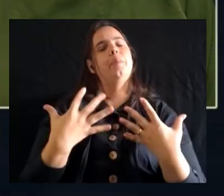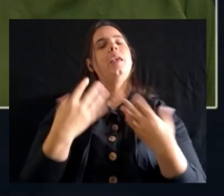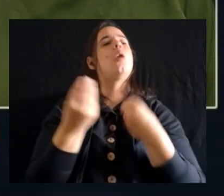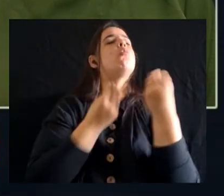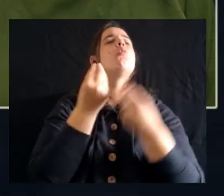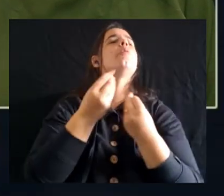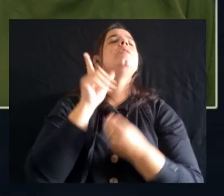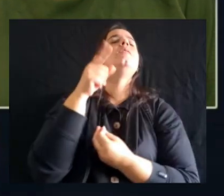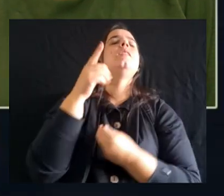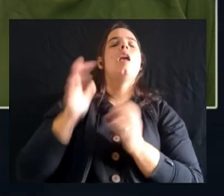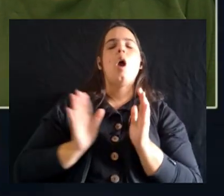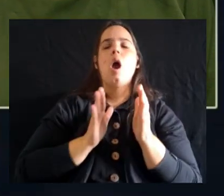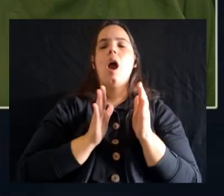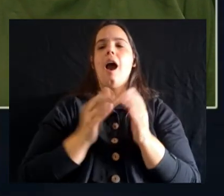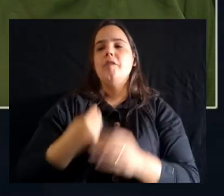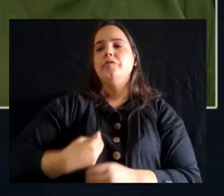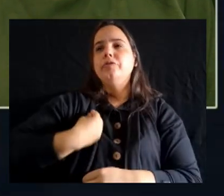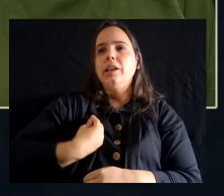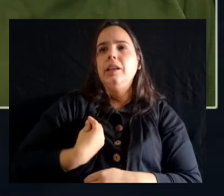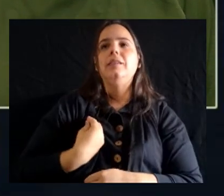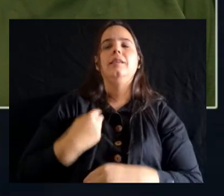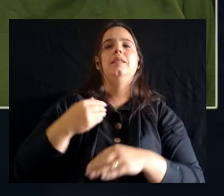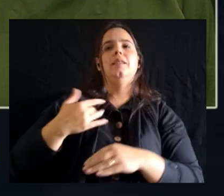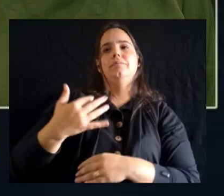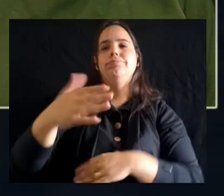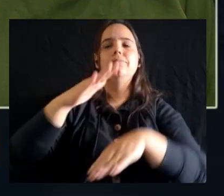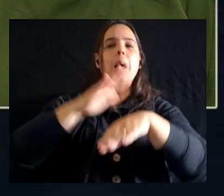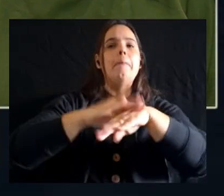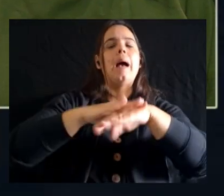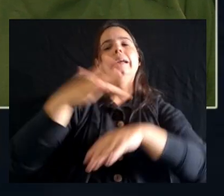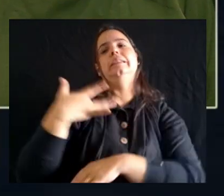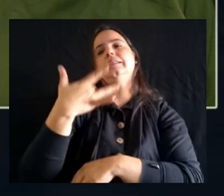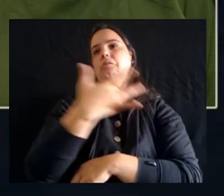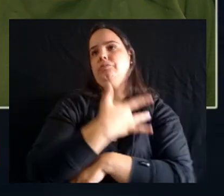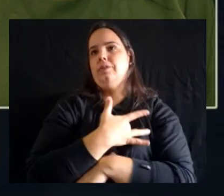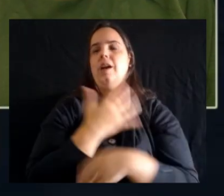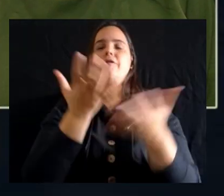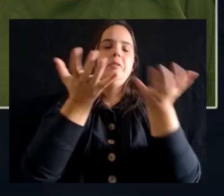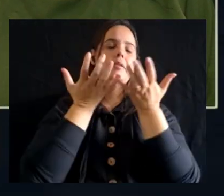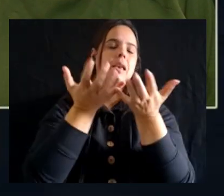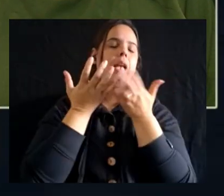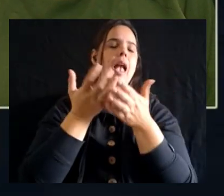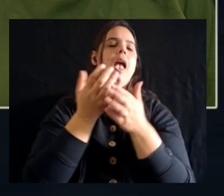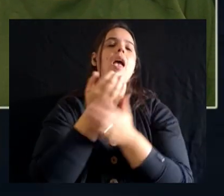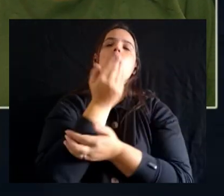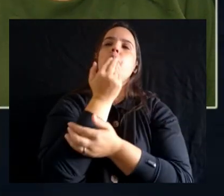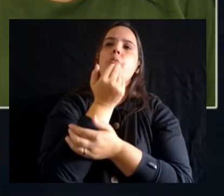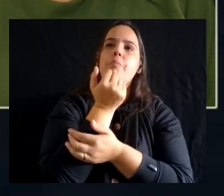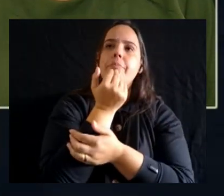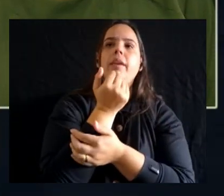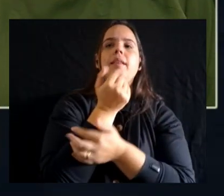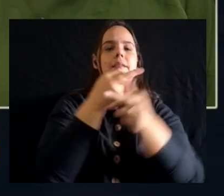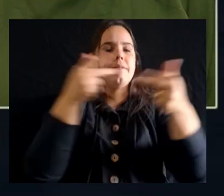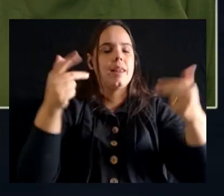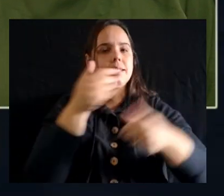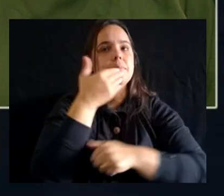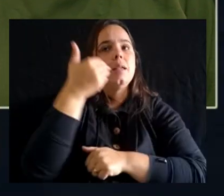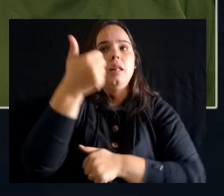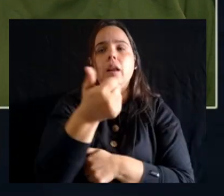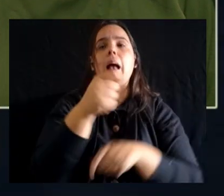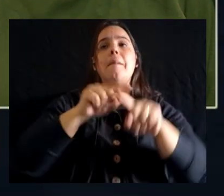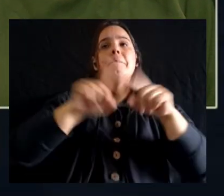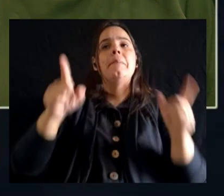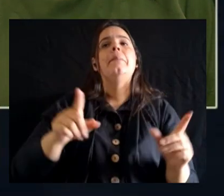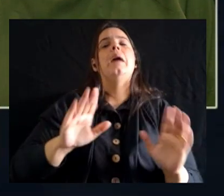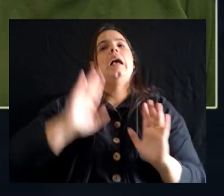para quem quer melhorar a alimentação, né? Mas sem cair nessa questão radical, sem culpa, sem